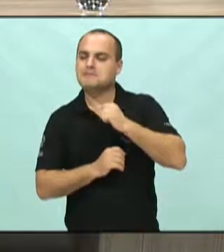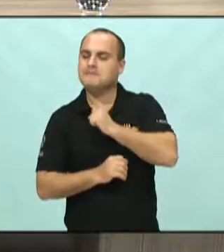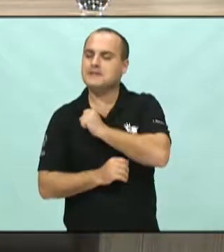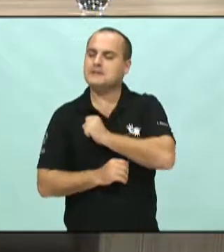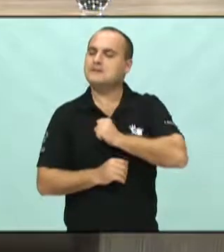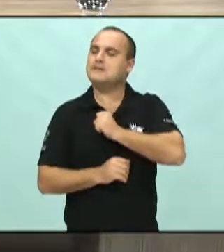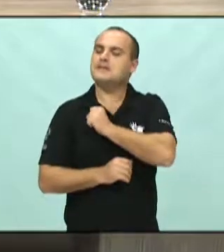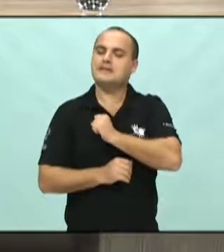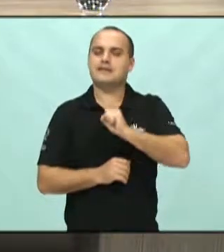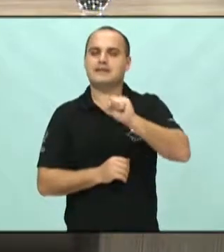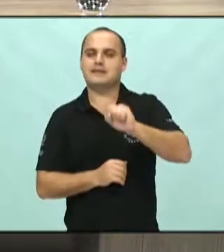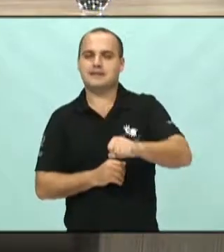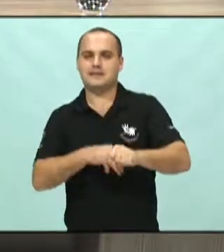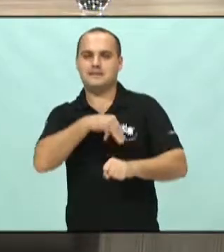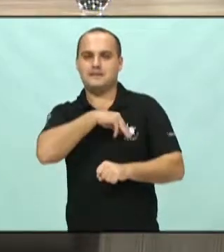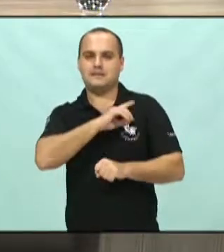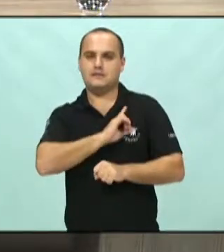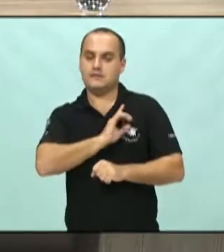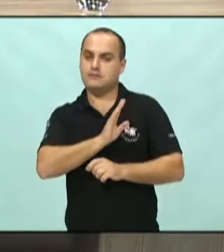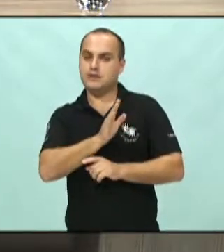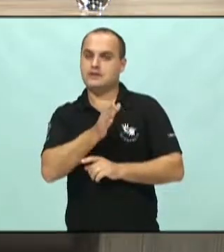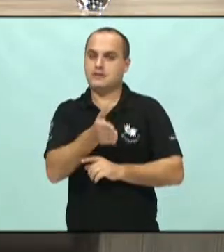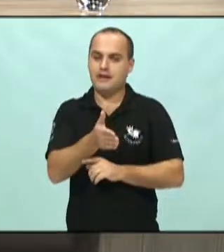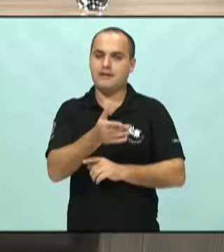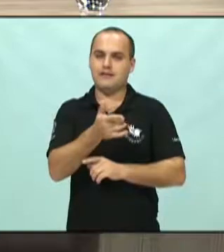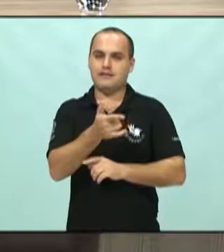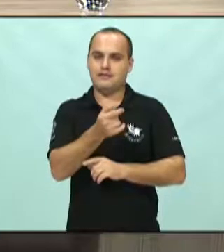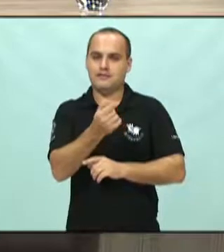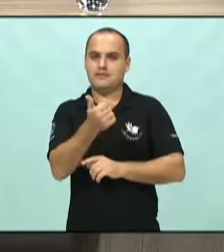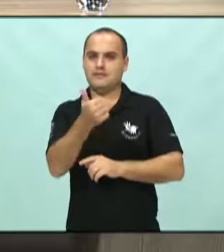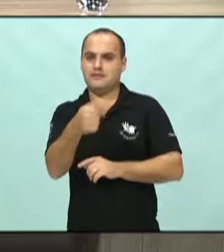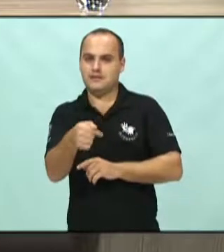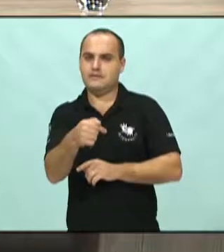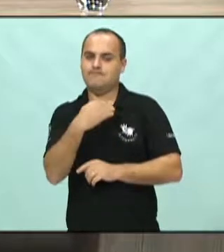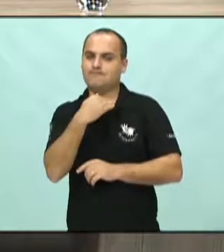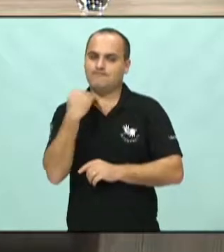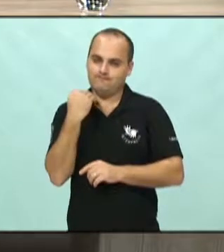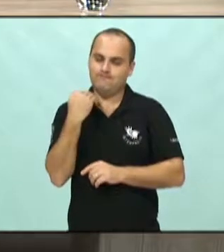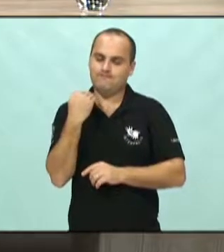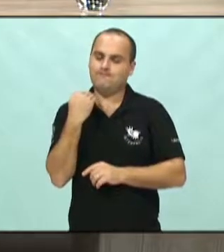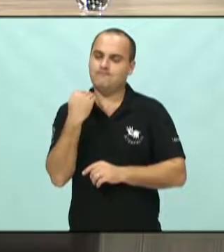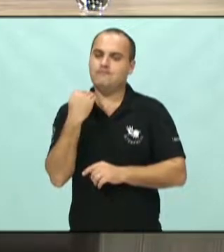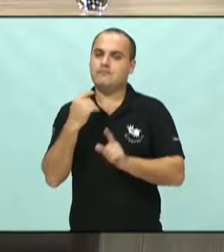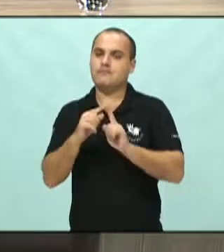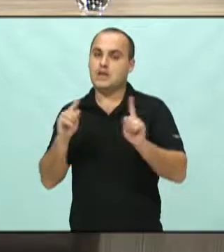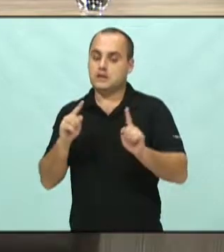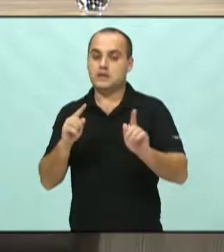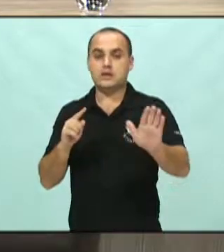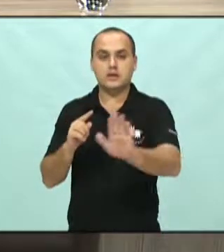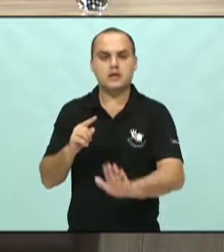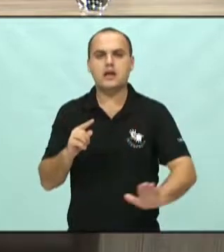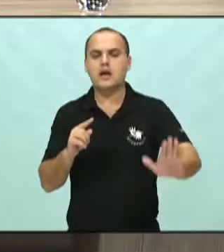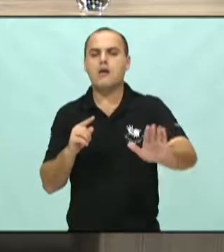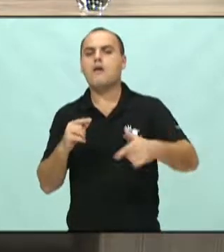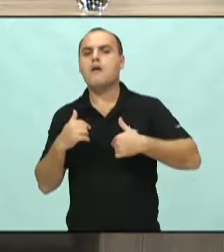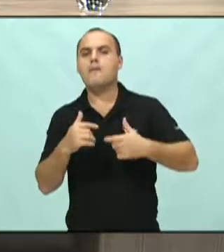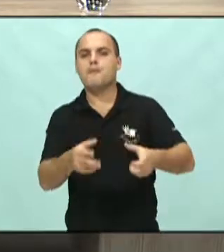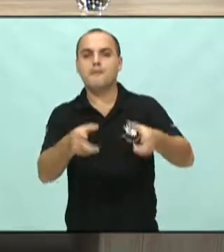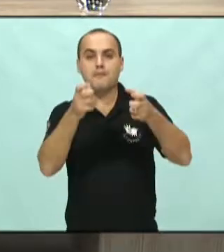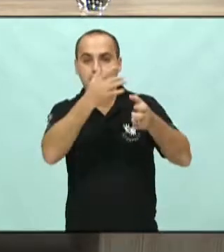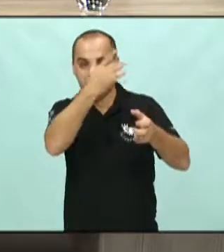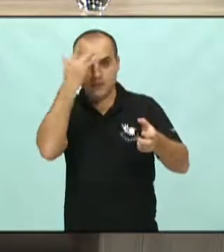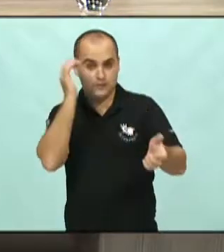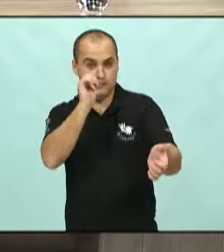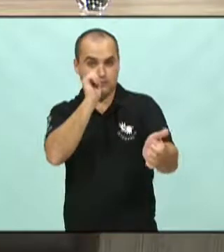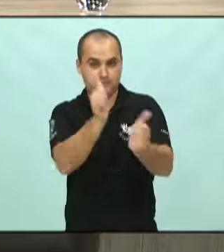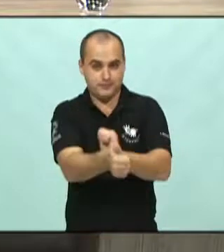assim, do Marcílio, né? Inclusive já faleceu em 2017 esse senhor. Mas assim, de uma forma geral, eu percebo que quem jogou, vestiu